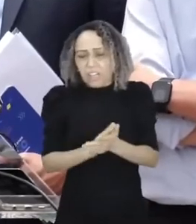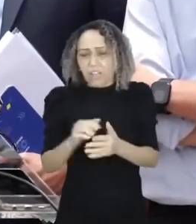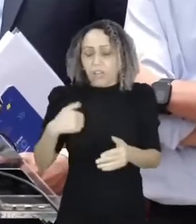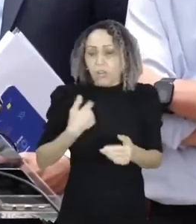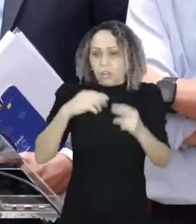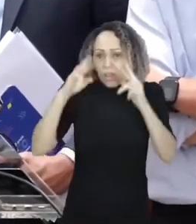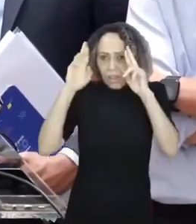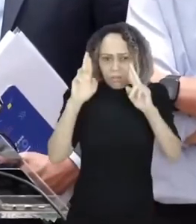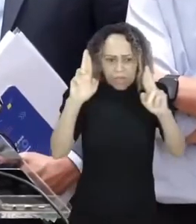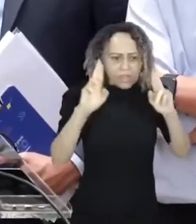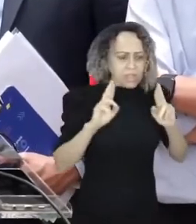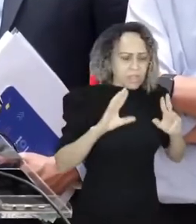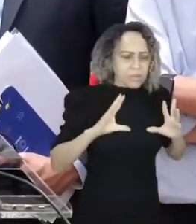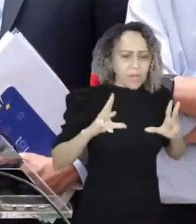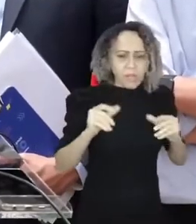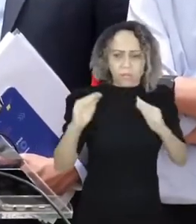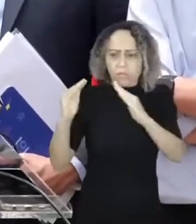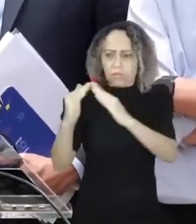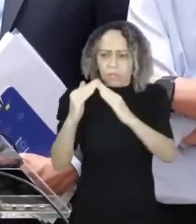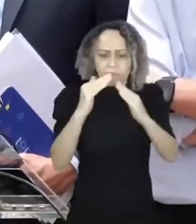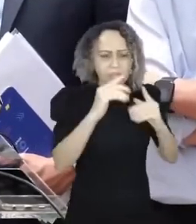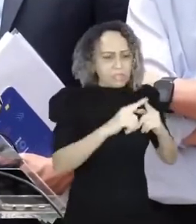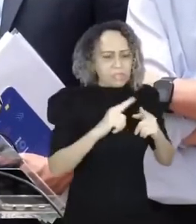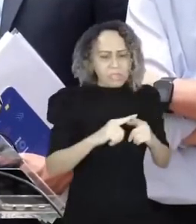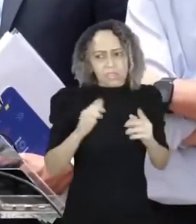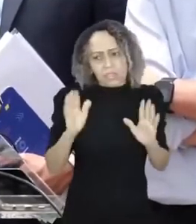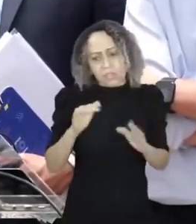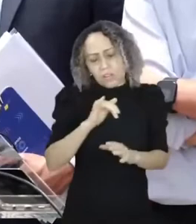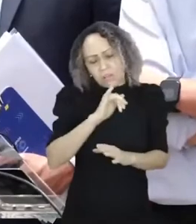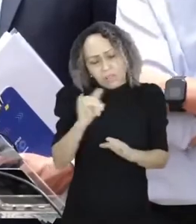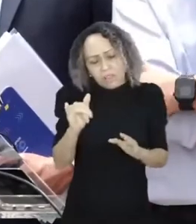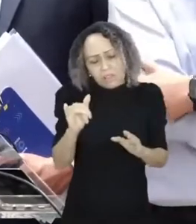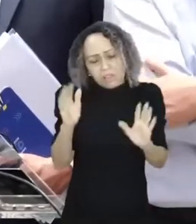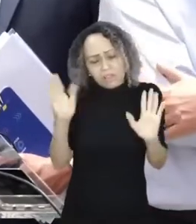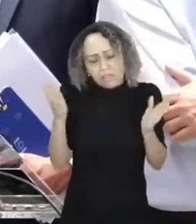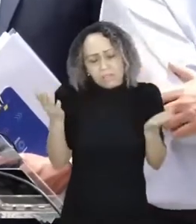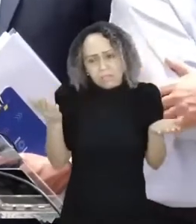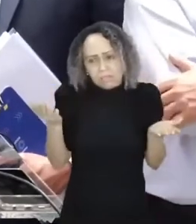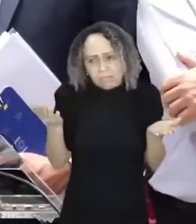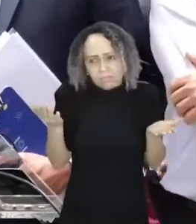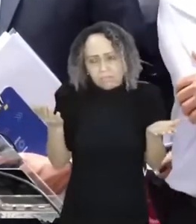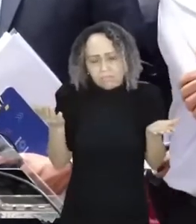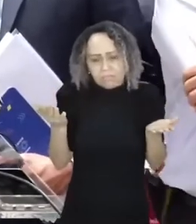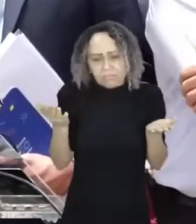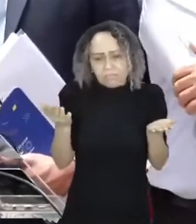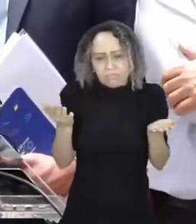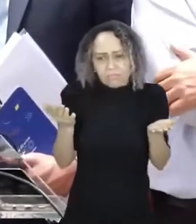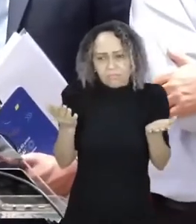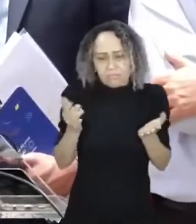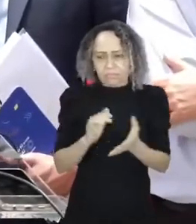respeitamos todas as igrejas, mas o que eu disse está dito, porque foi o que aconteceu. Você agora.